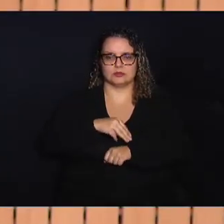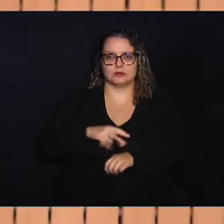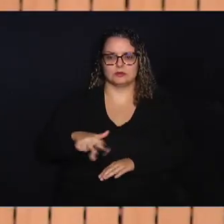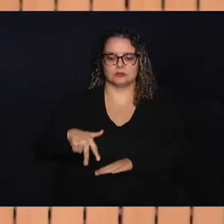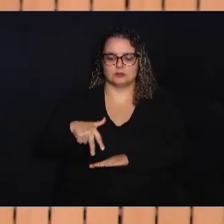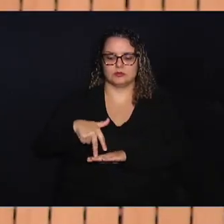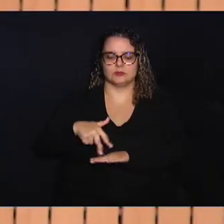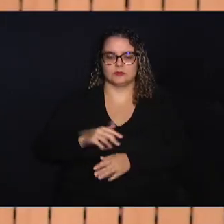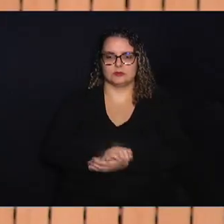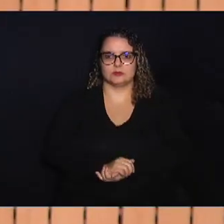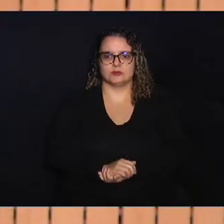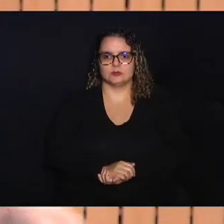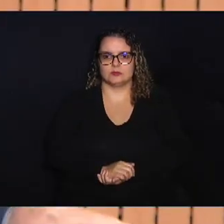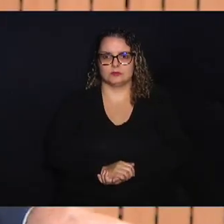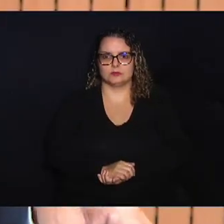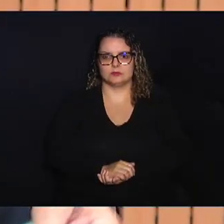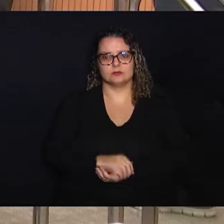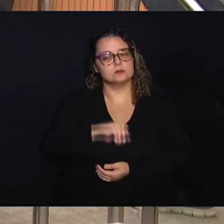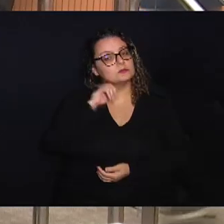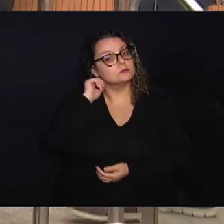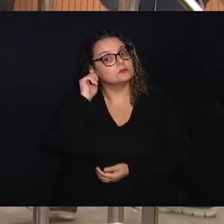até 5 minutos.